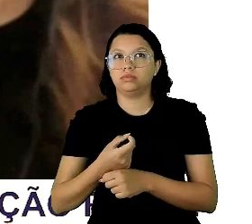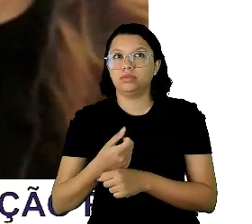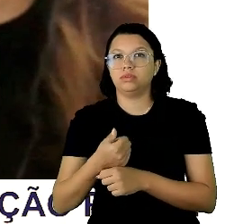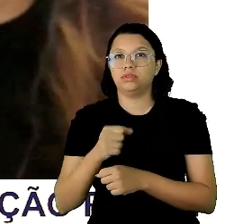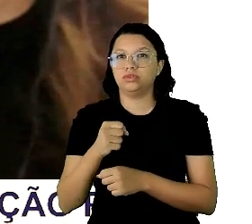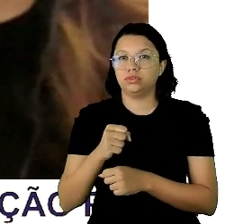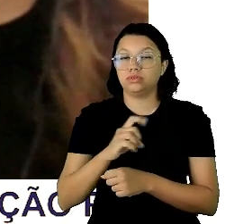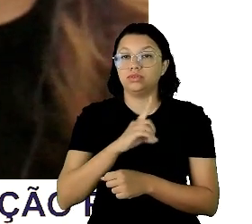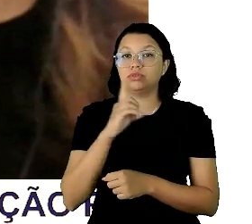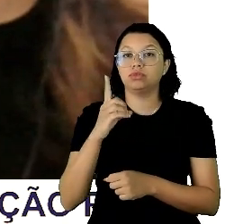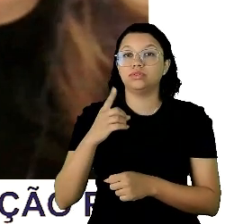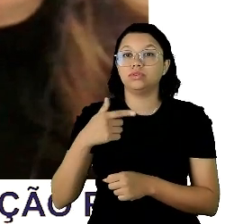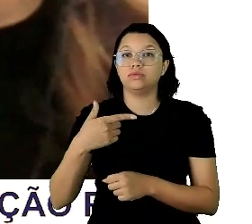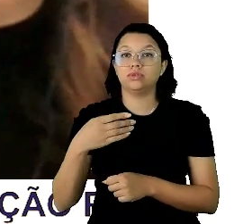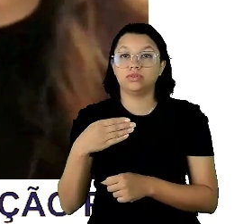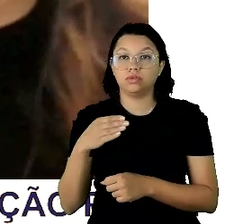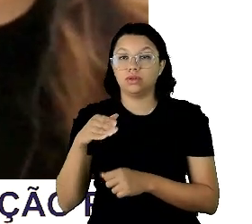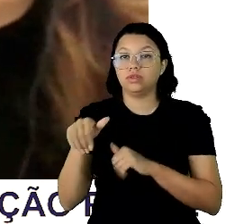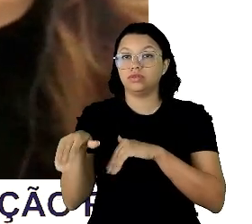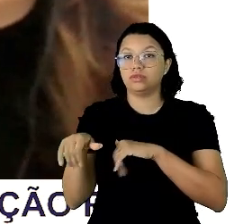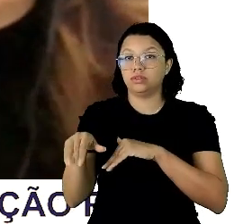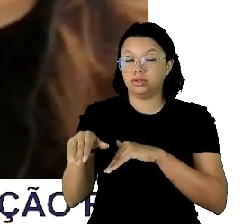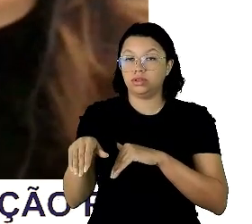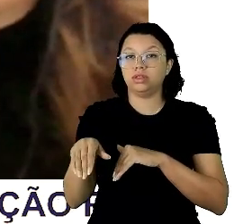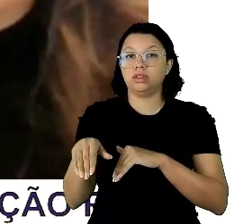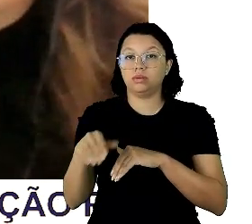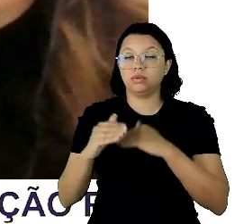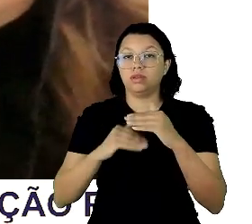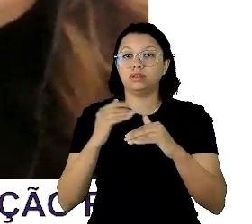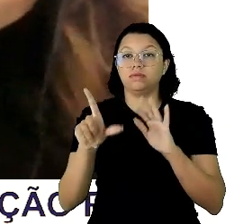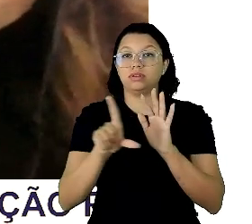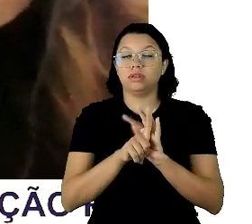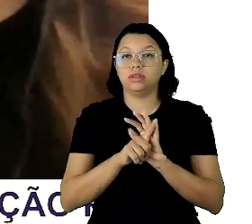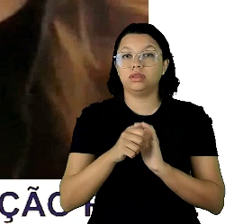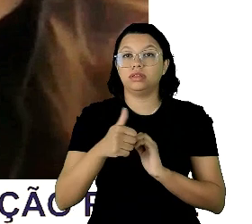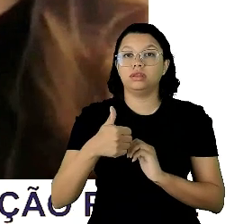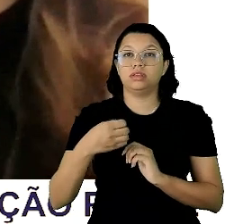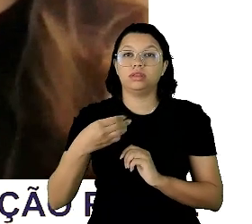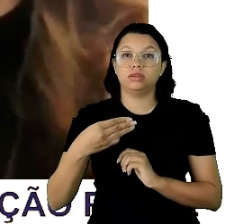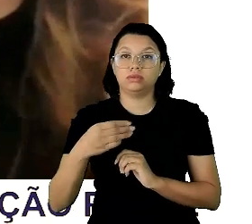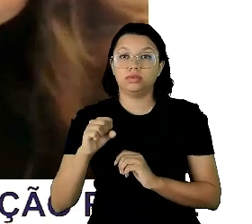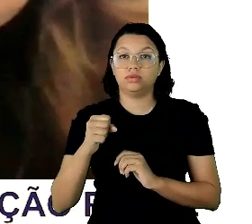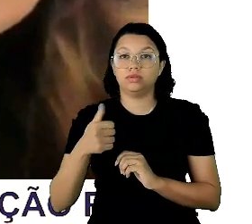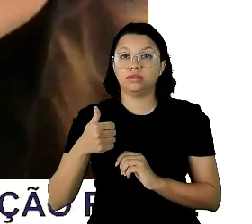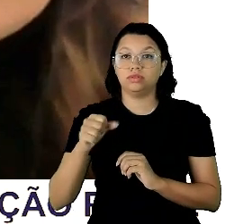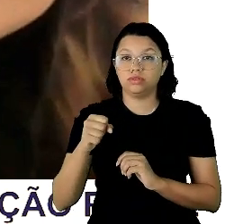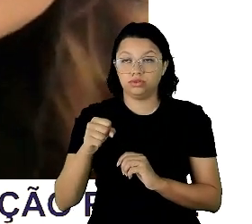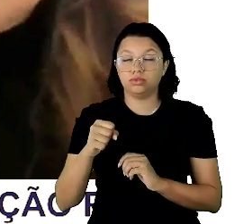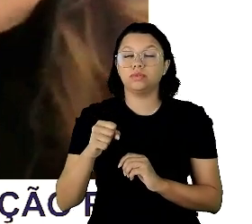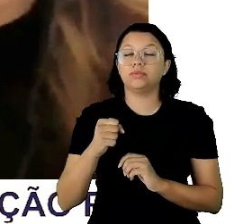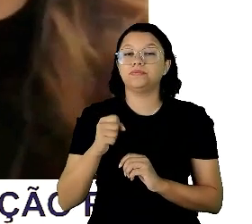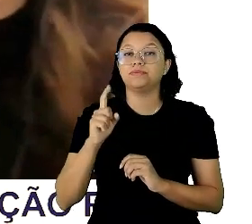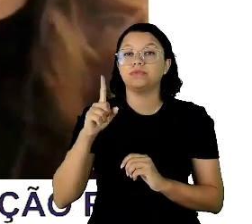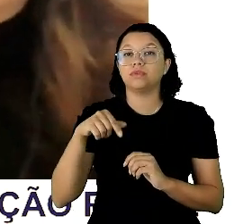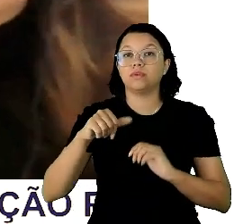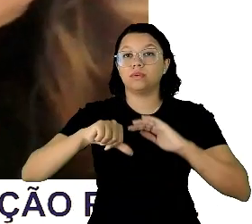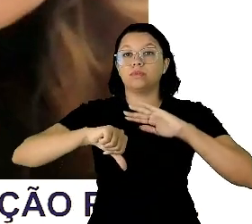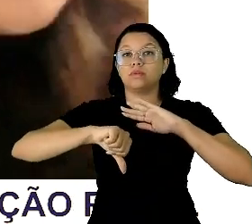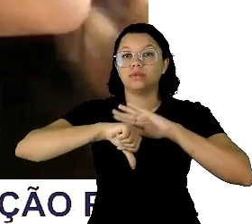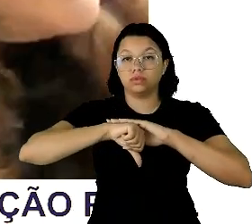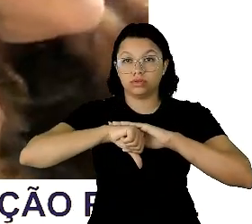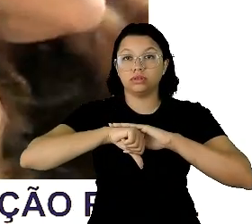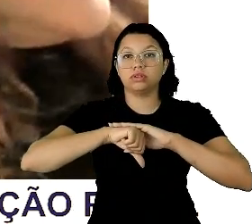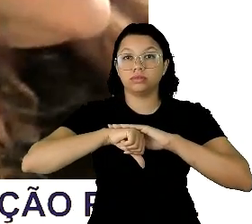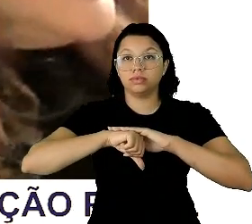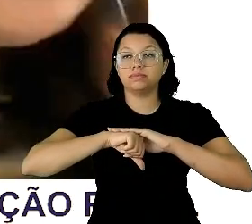de setembro de 2018, através da Lei 13.718. Então, é um crime que acabou de fazer aniversário, que tem 3